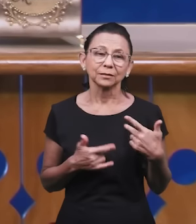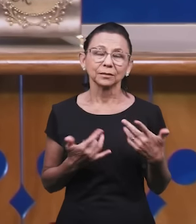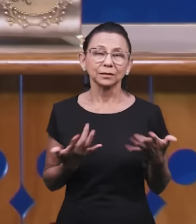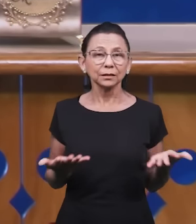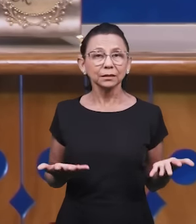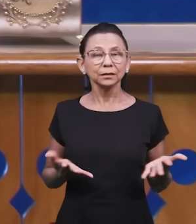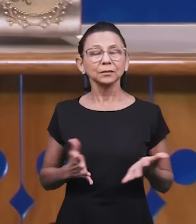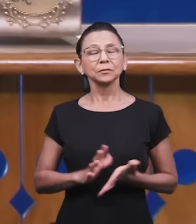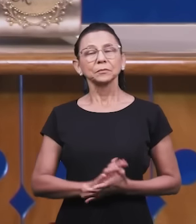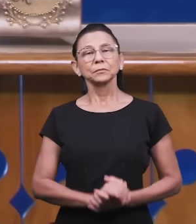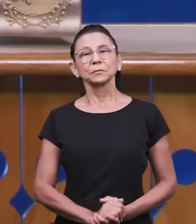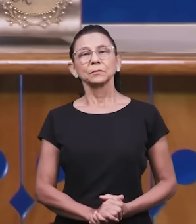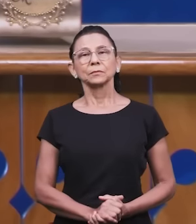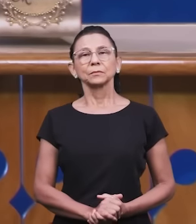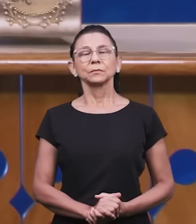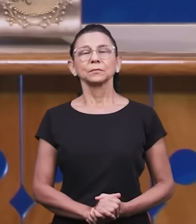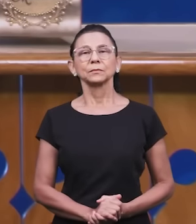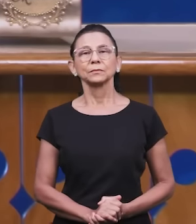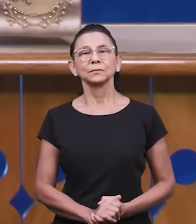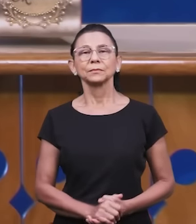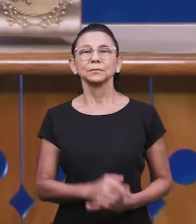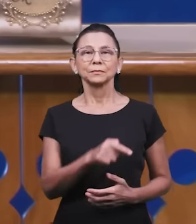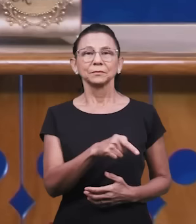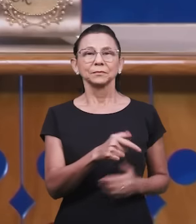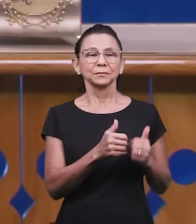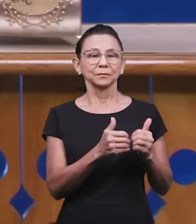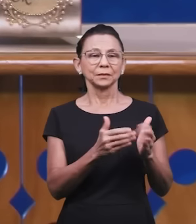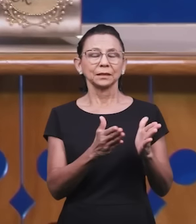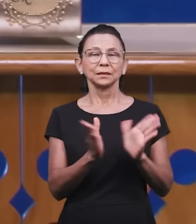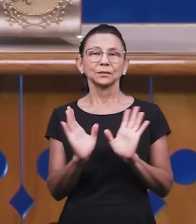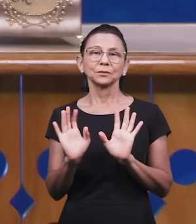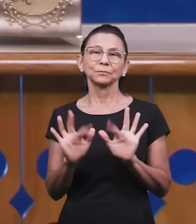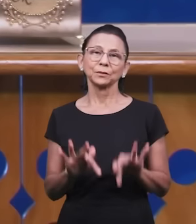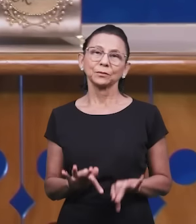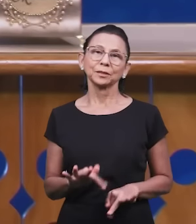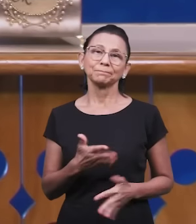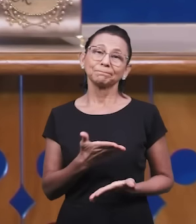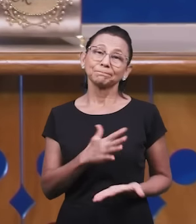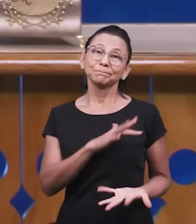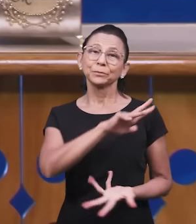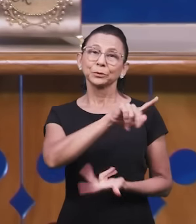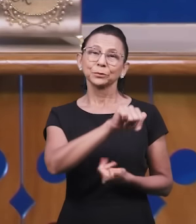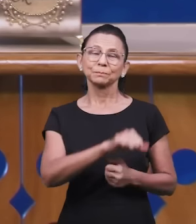E é uma obra em que ela tem um início e ela tem um fim.